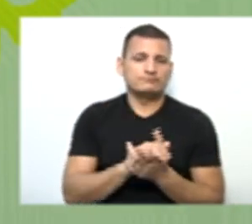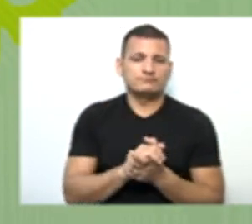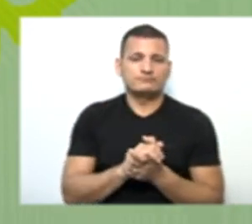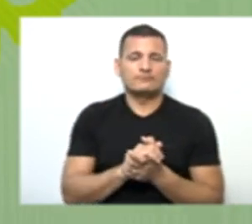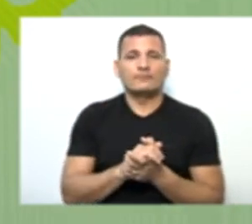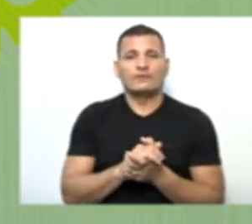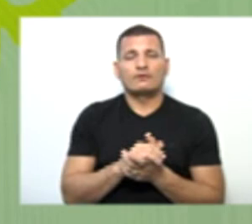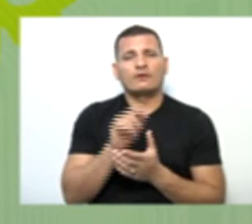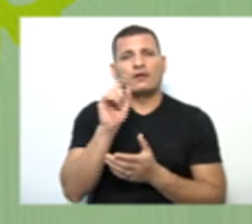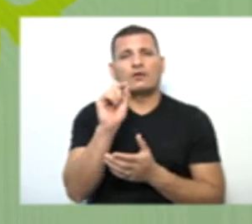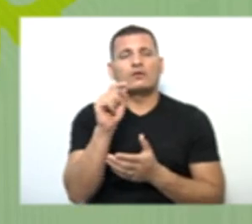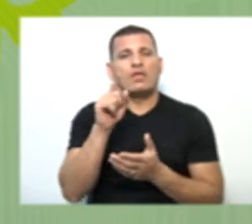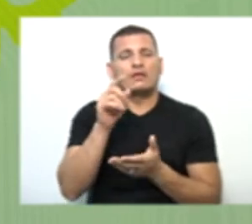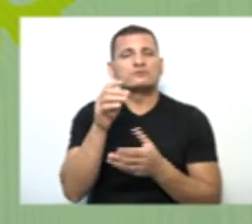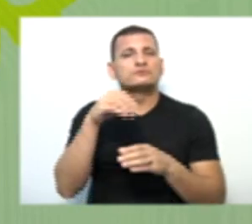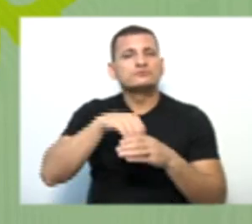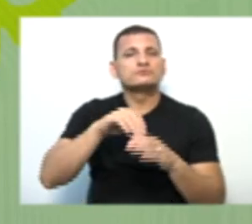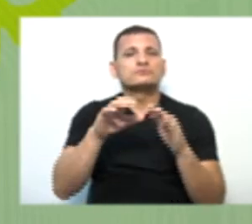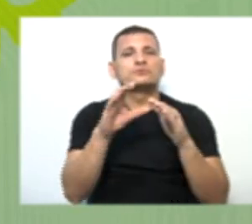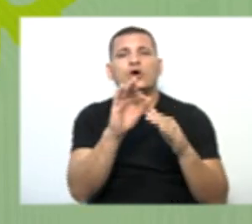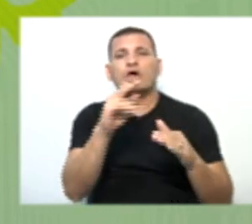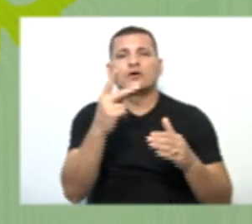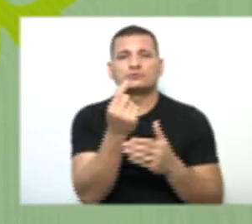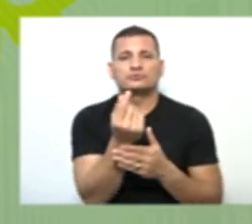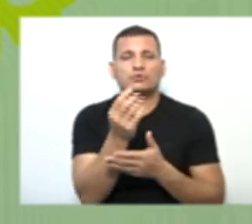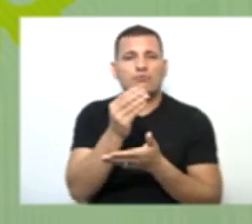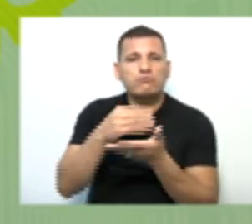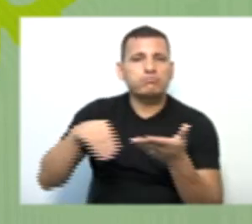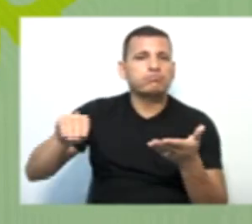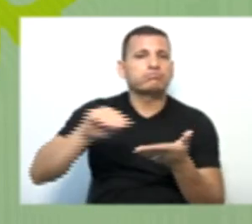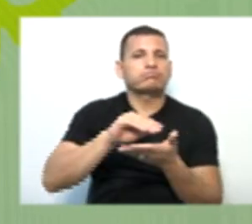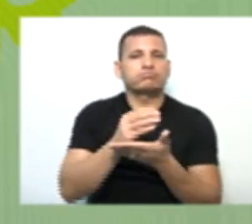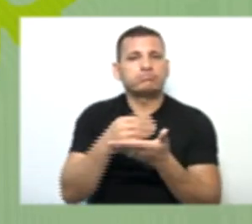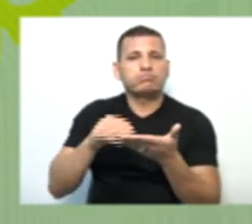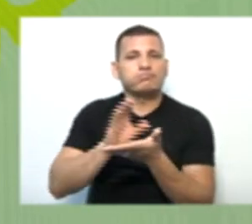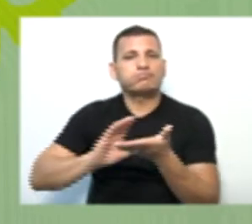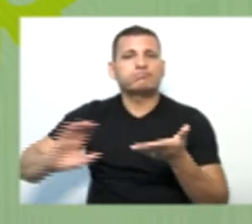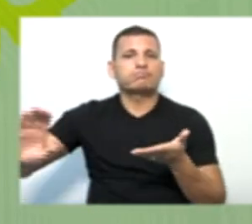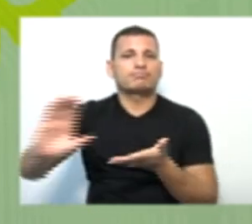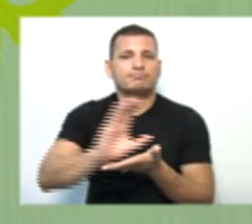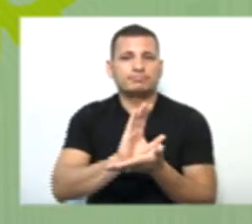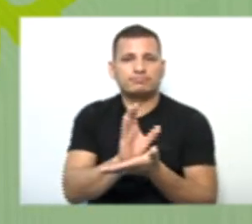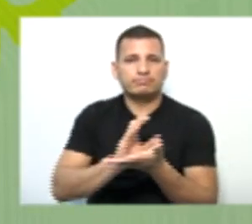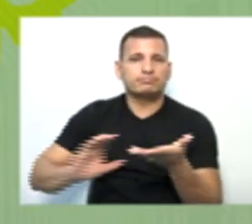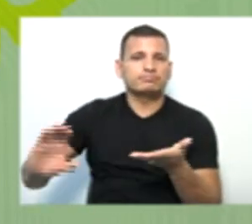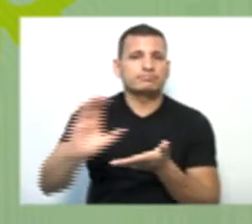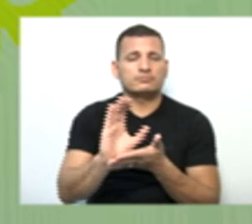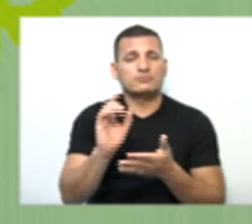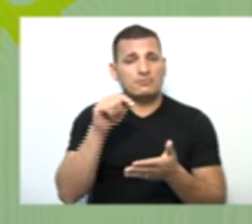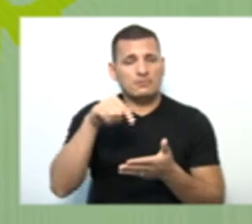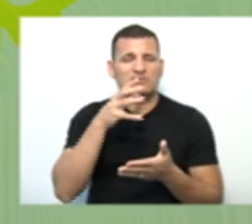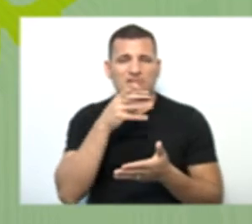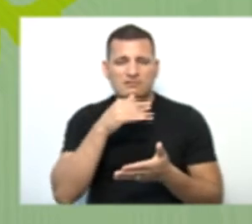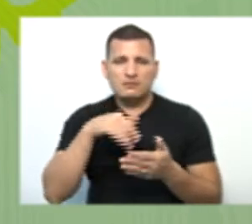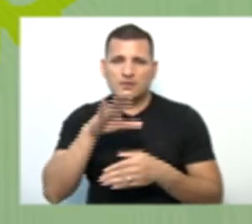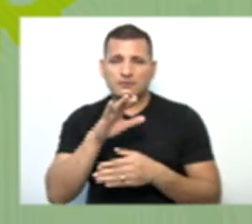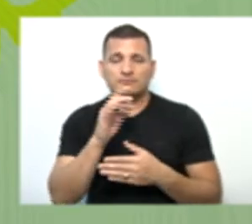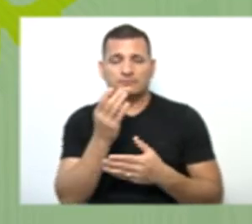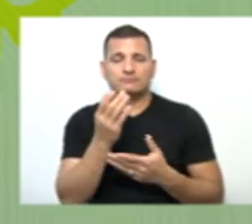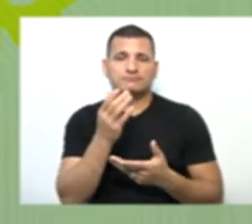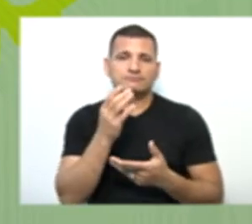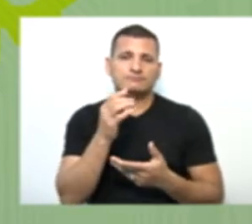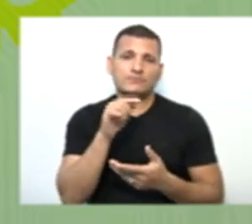de circulação do dinheiro. Então, como ele demora um pouco mais para ser transformado em dinheiro, ele fica onde? Em